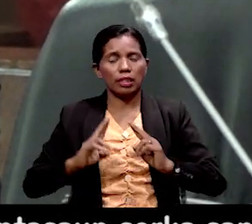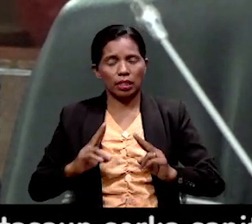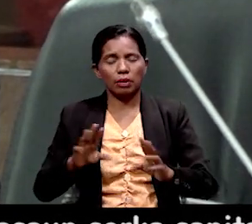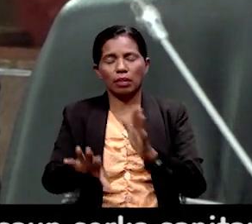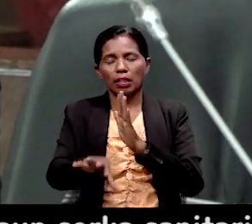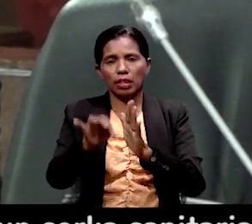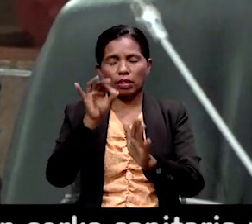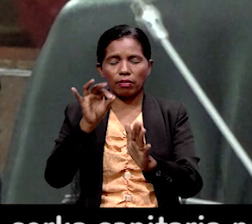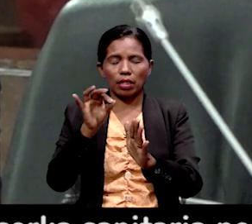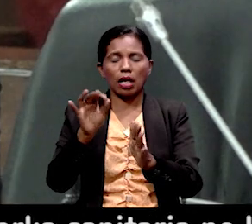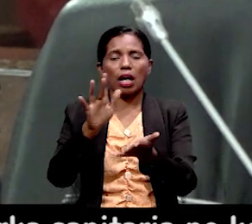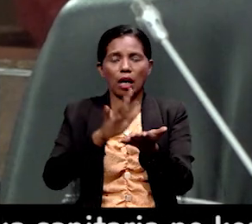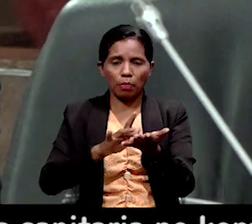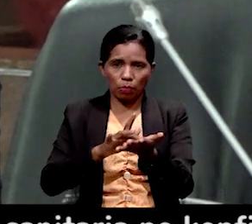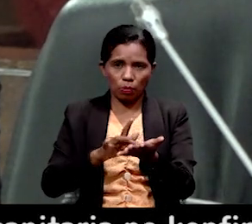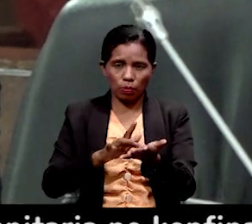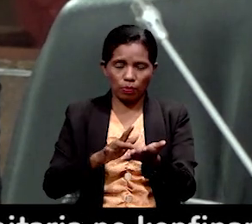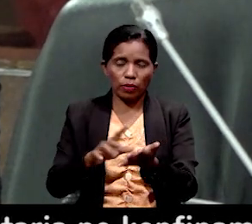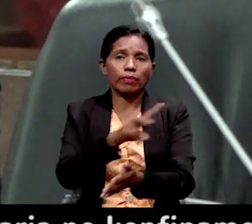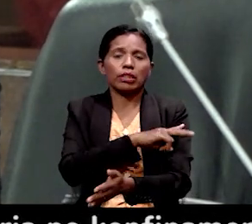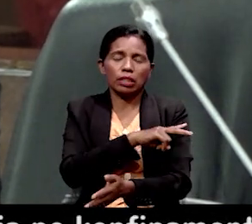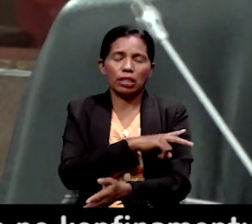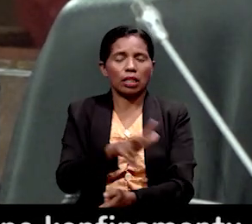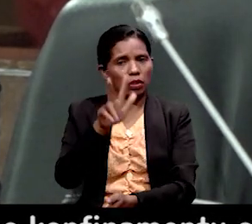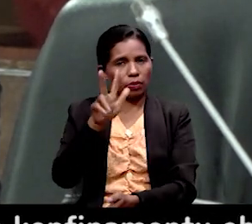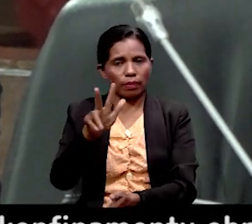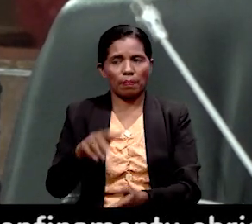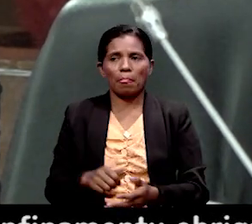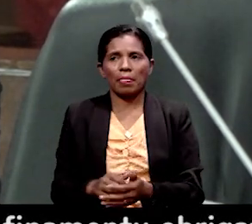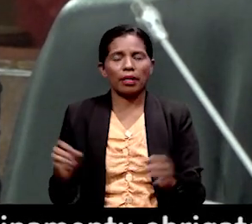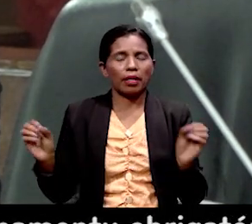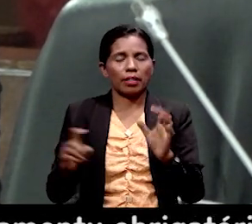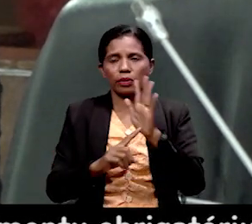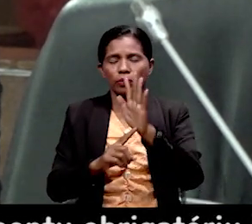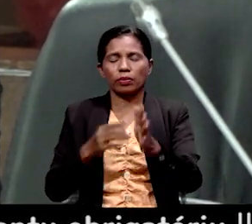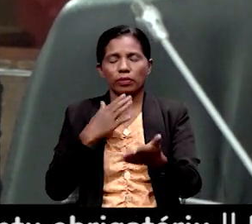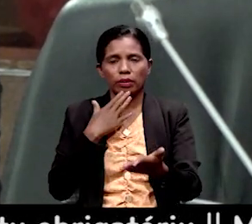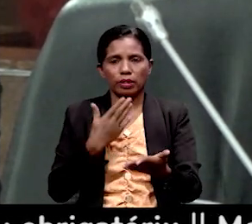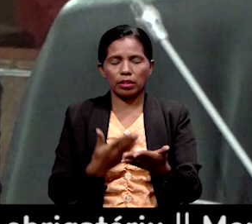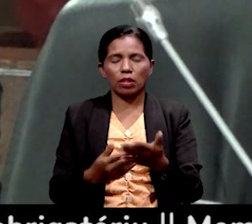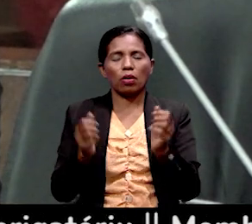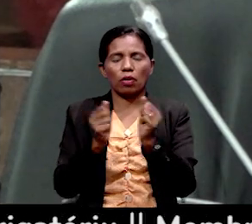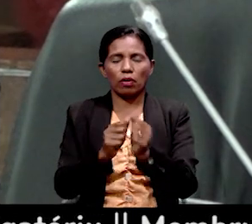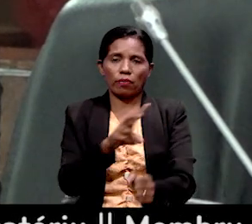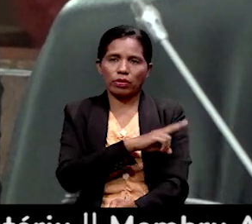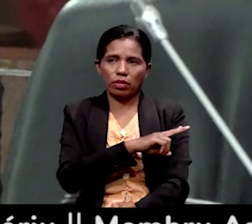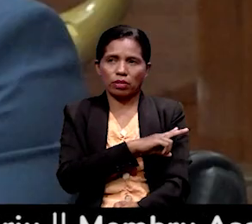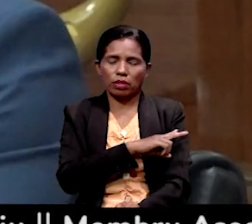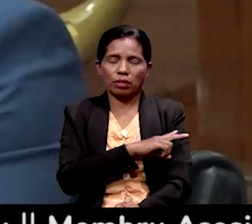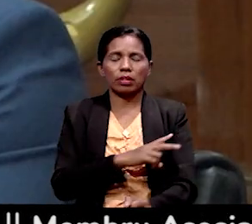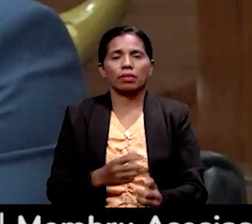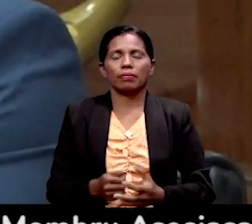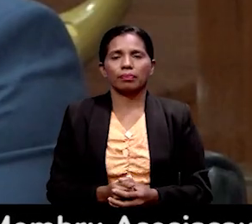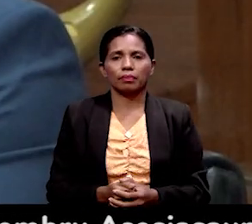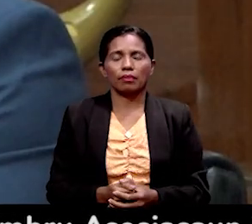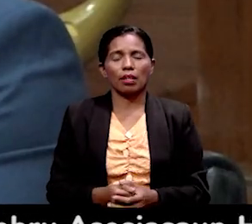ser nem 12 tu irmai tendo laia efeito uma ou vacina mesmo congelado ou não. No